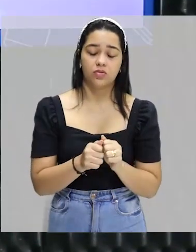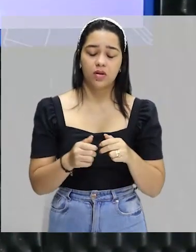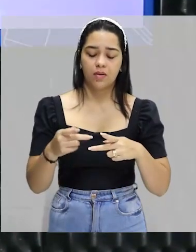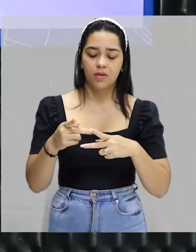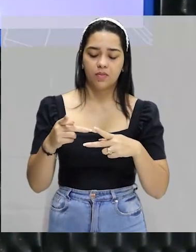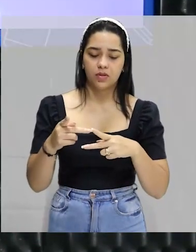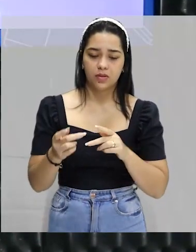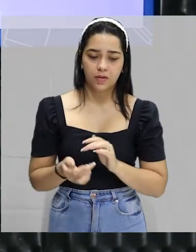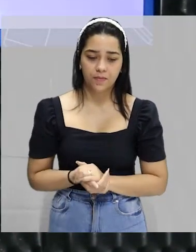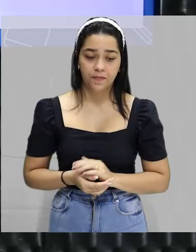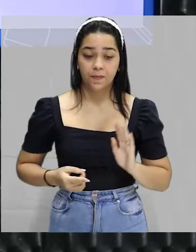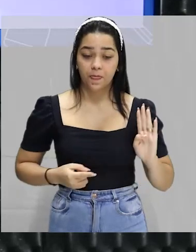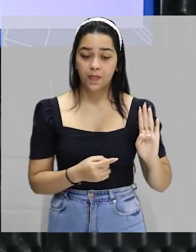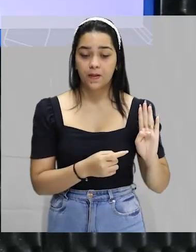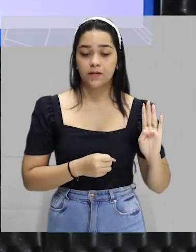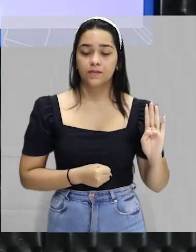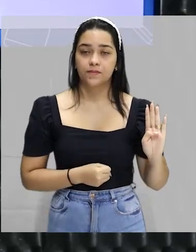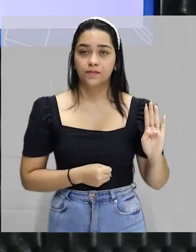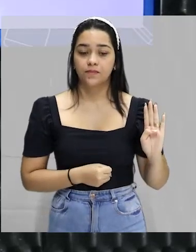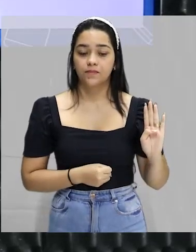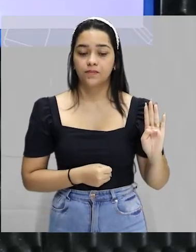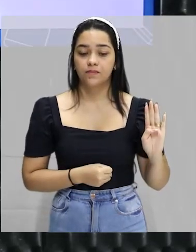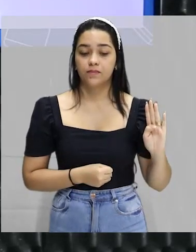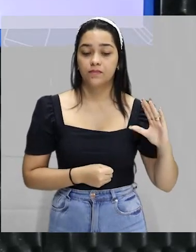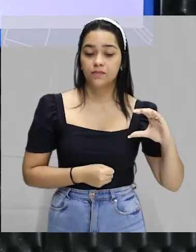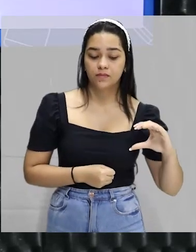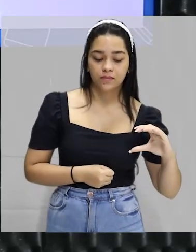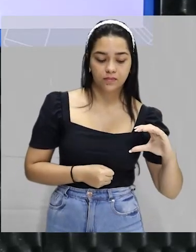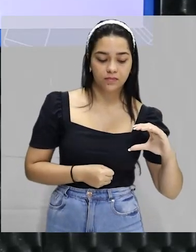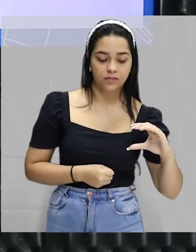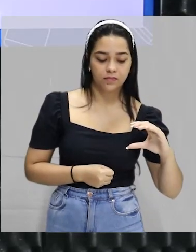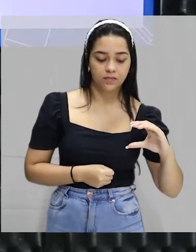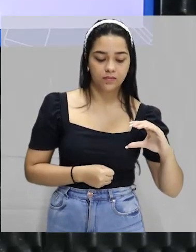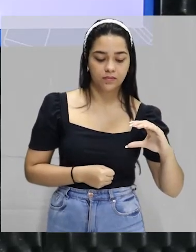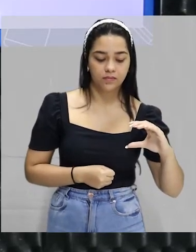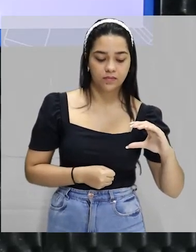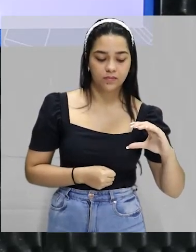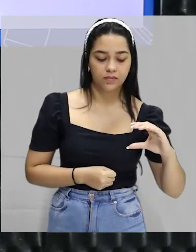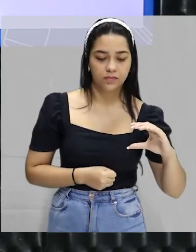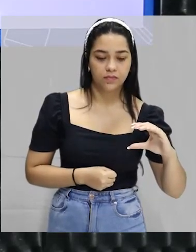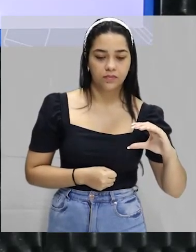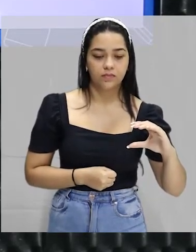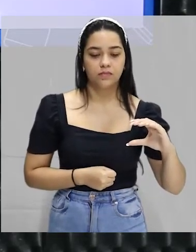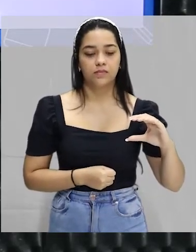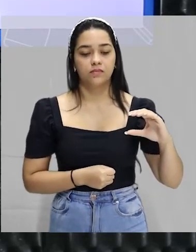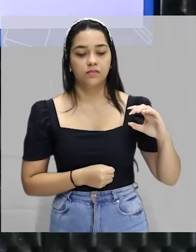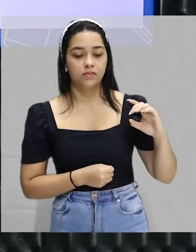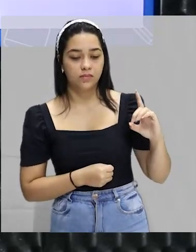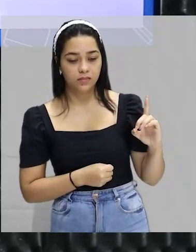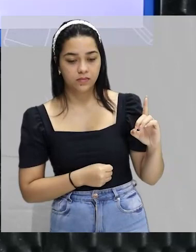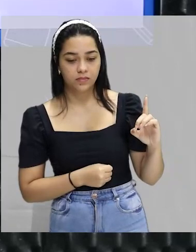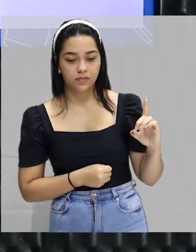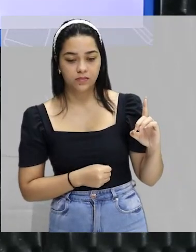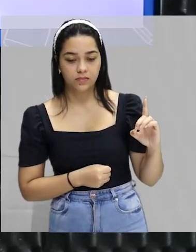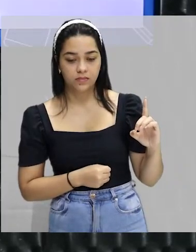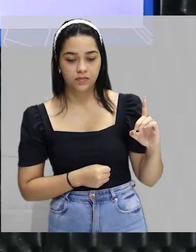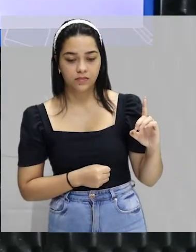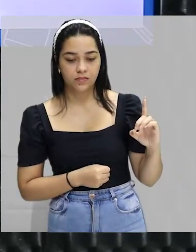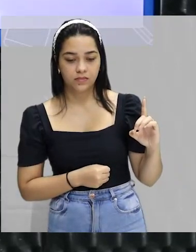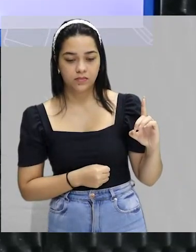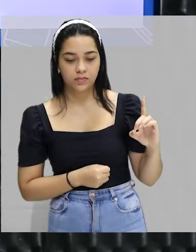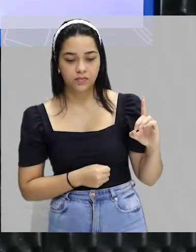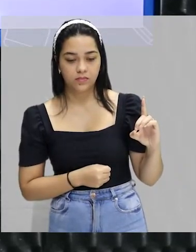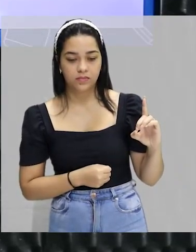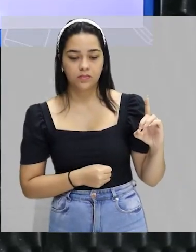preposição. A palestra foi ministrada por ele. A fábula foi contada pela professora. Os réus foram orientados